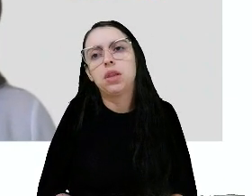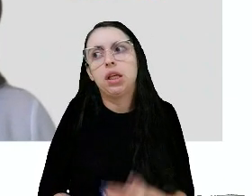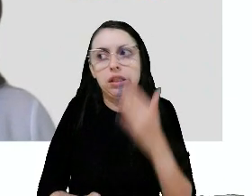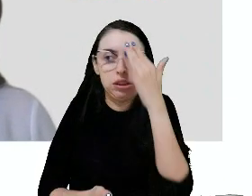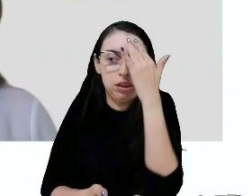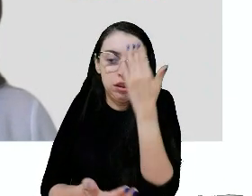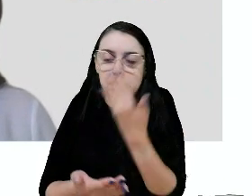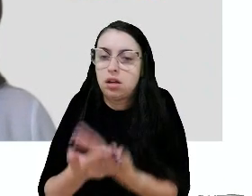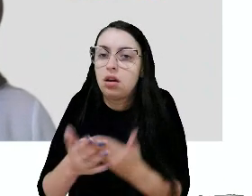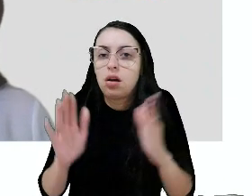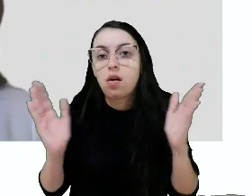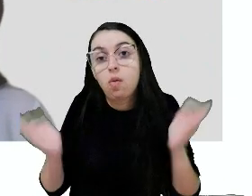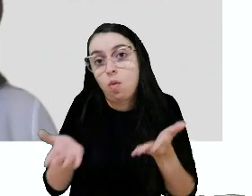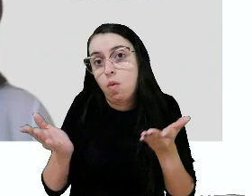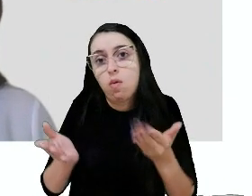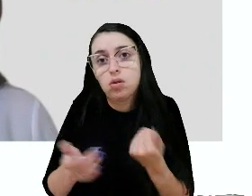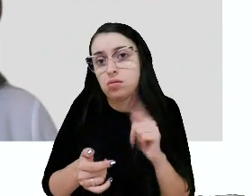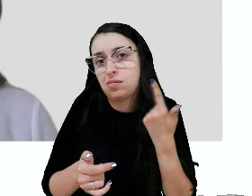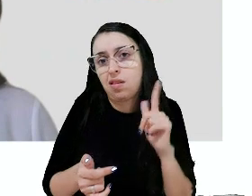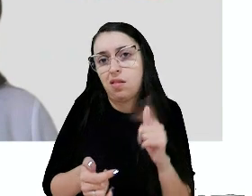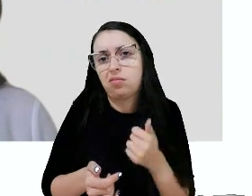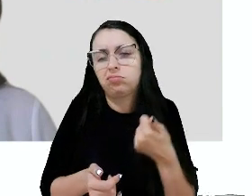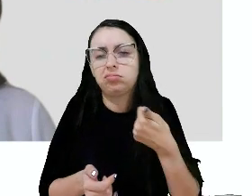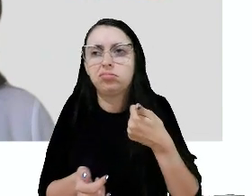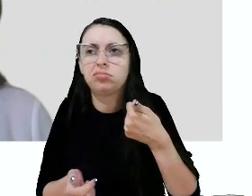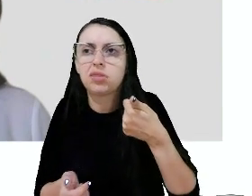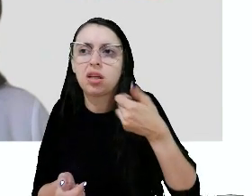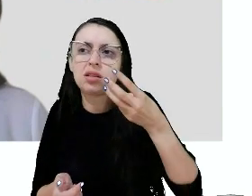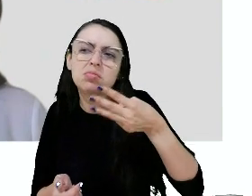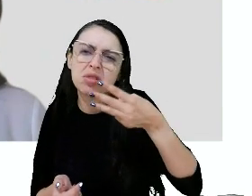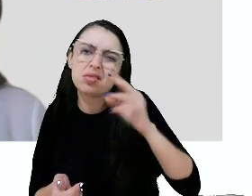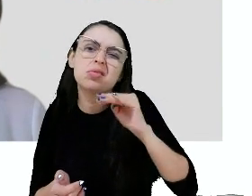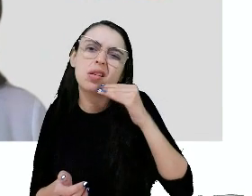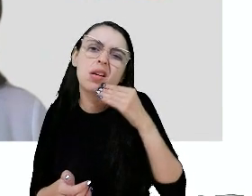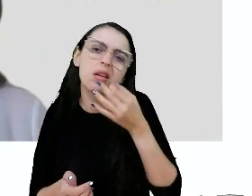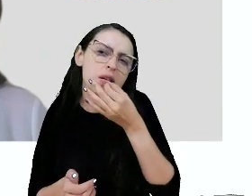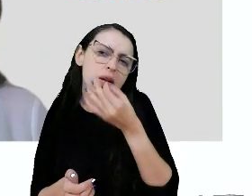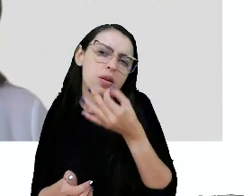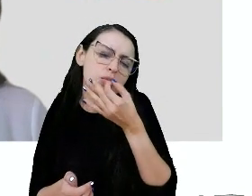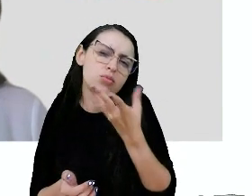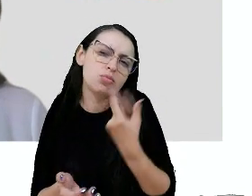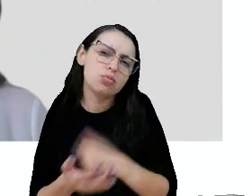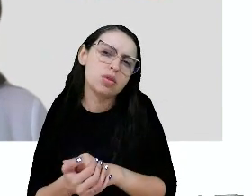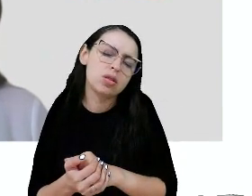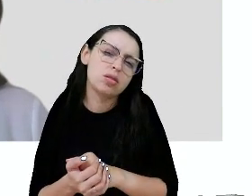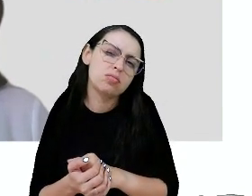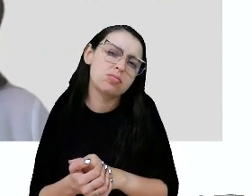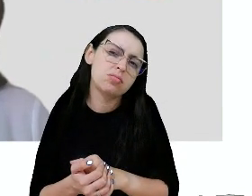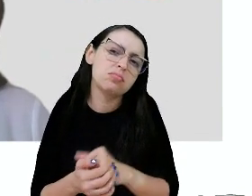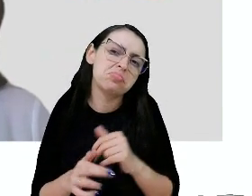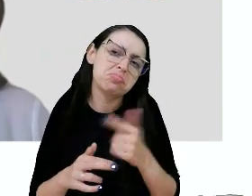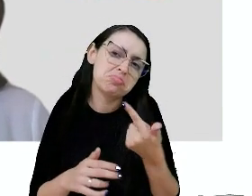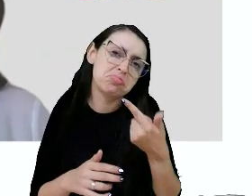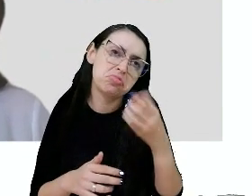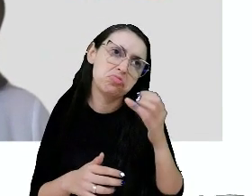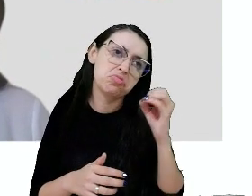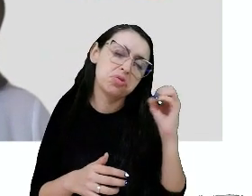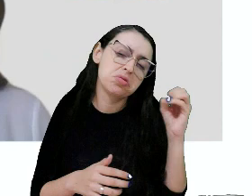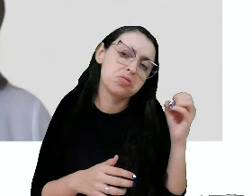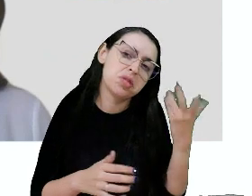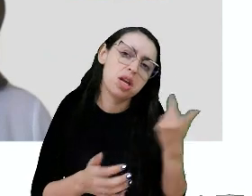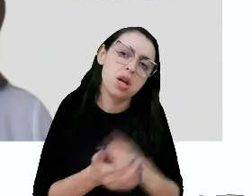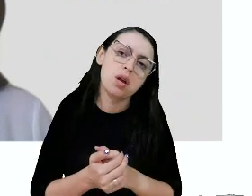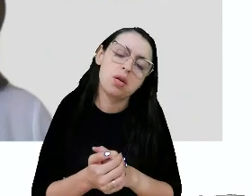é chocante é isso. Hoje não está mais, parece que é o 13º, mas, em suma, é, nos 200 países do mundo, um